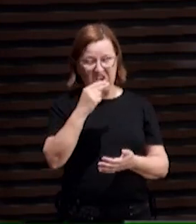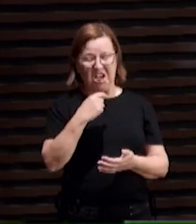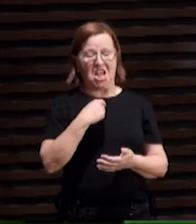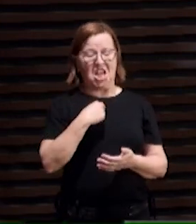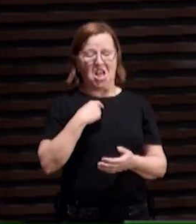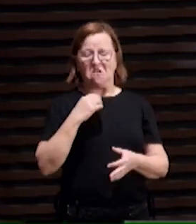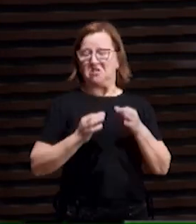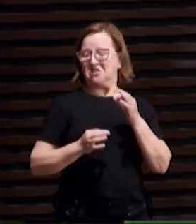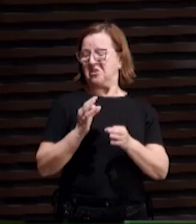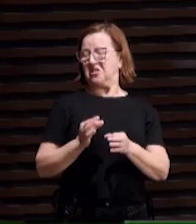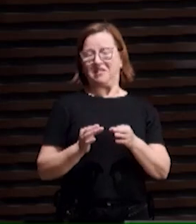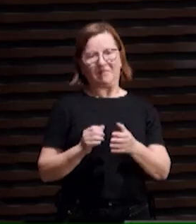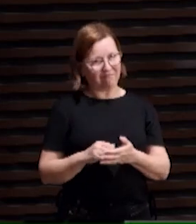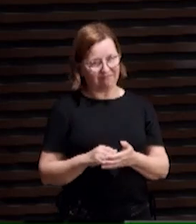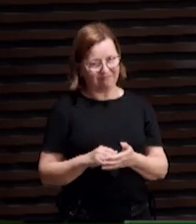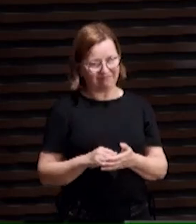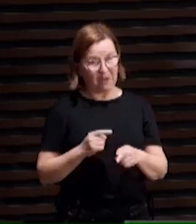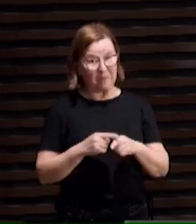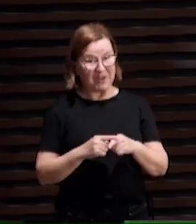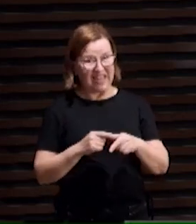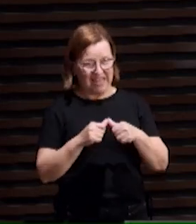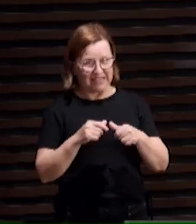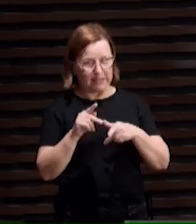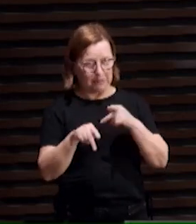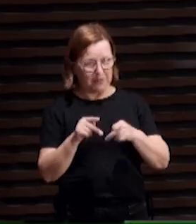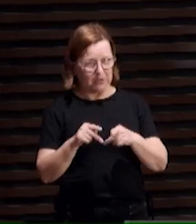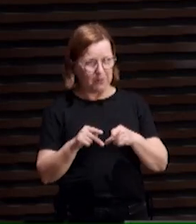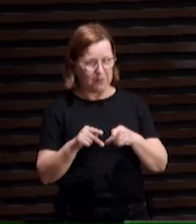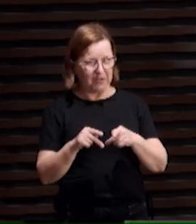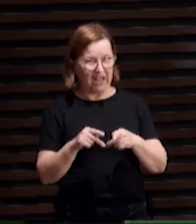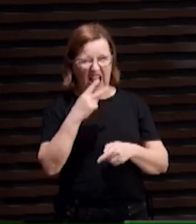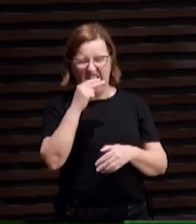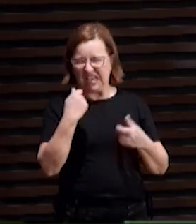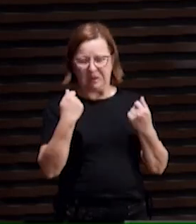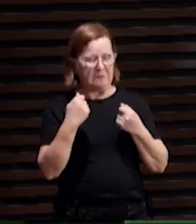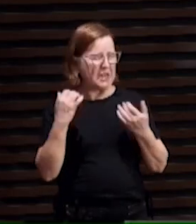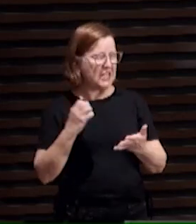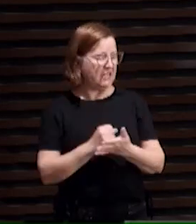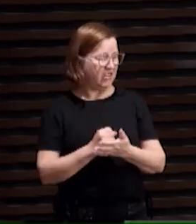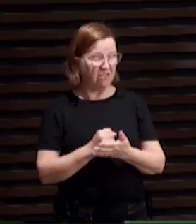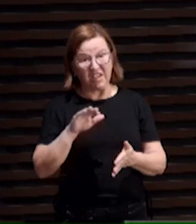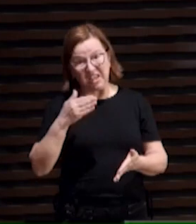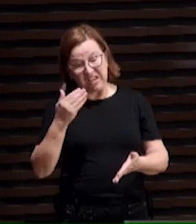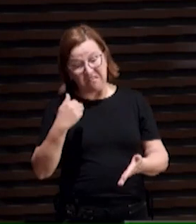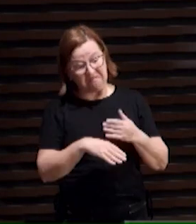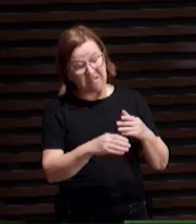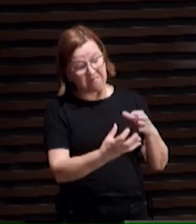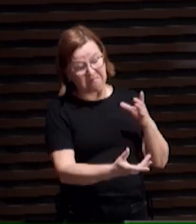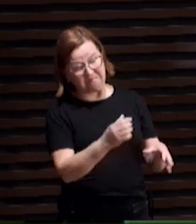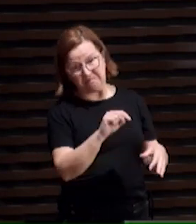Porque esses não precisam ser salvos. Esses vão para o inferno com todas as galardias da